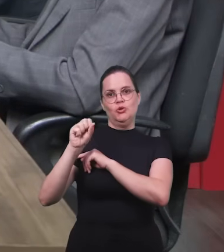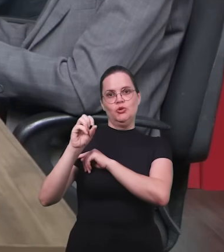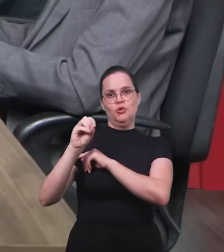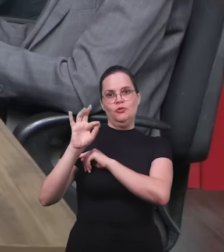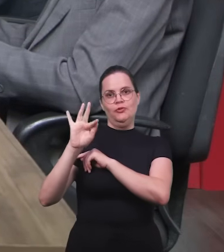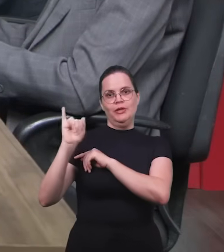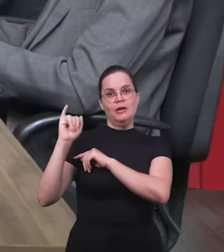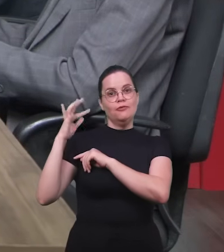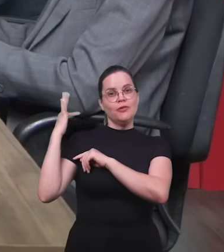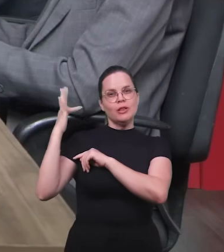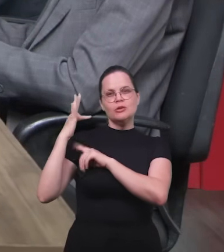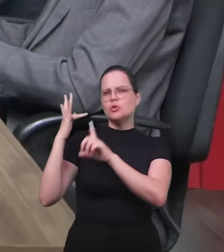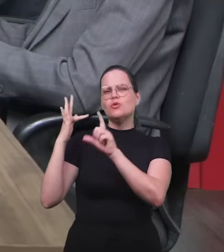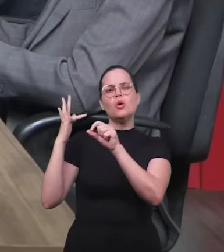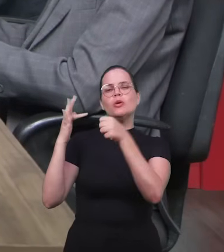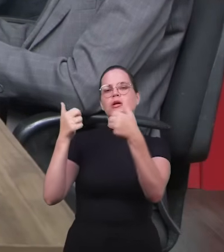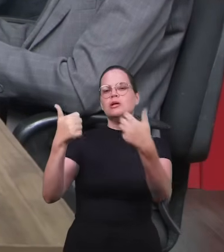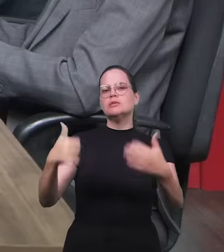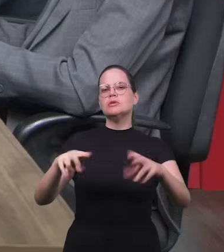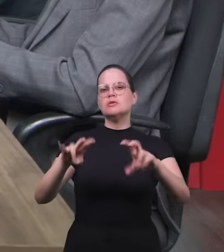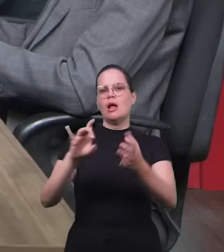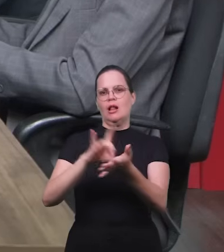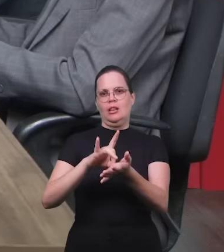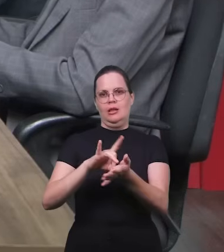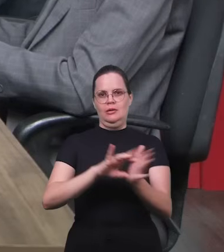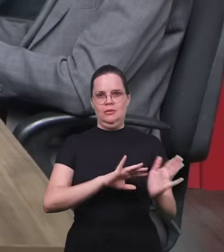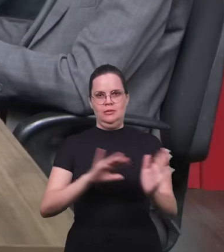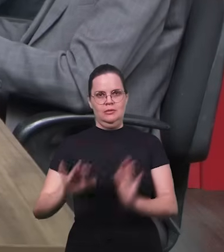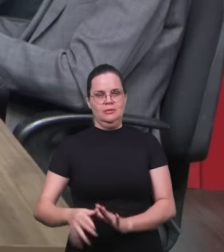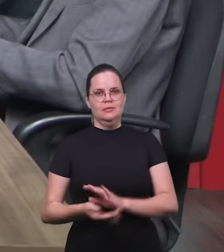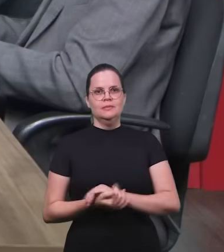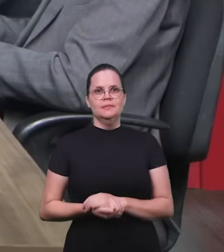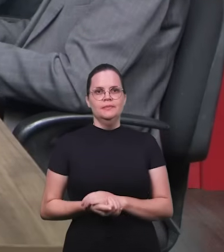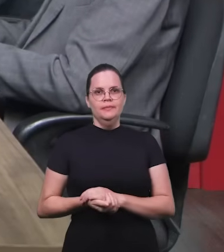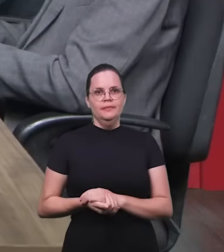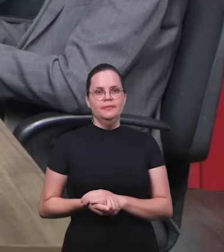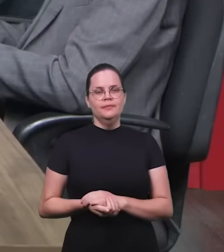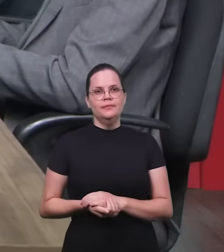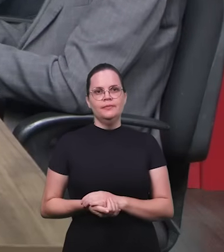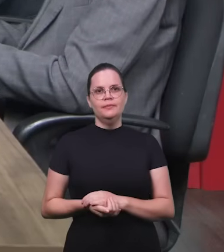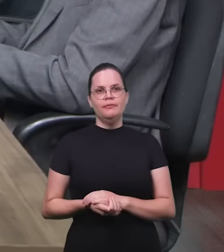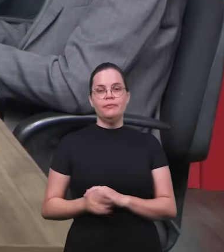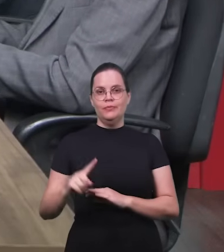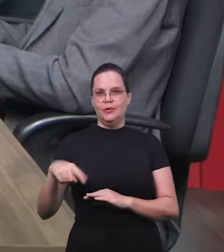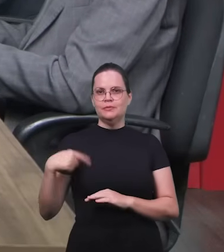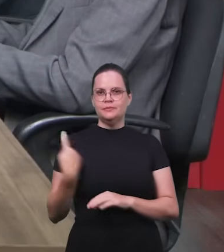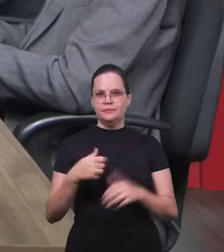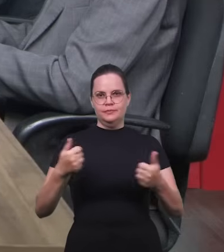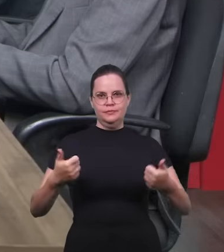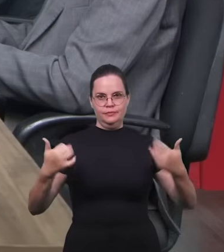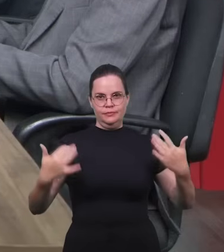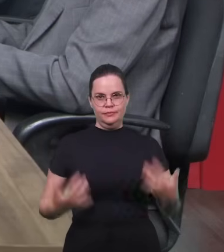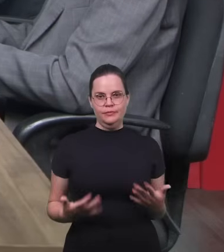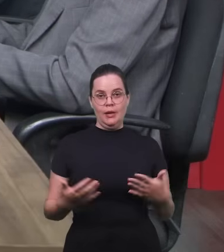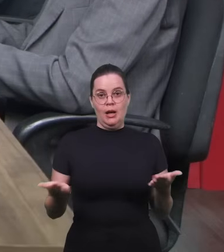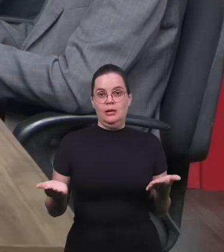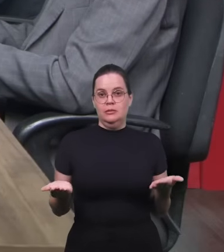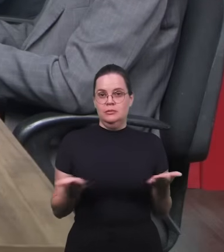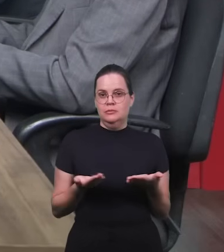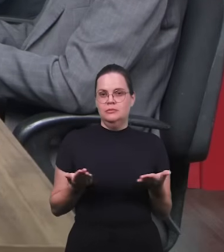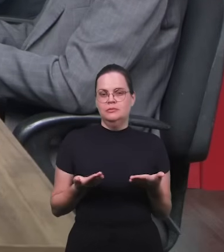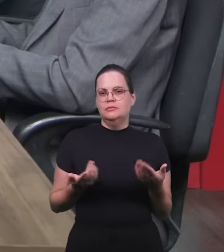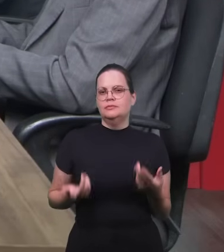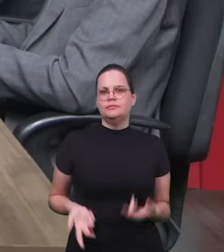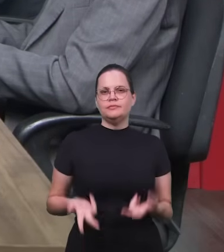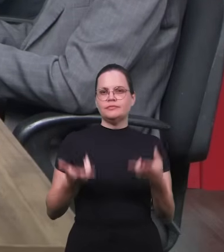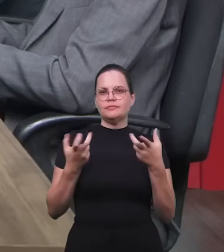dessa parte, pastor Tiago? Dentro disso que a gente está falando, a gente está comentando sobre a realidade, então nós vamos entrar agora num aspecto que